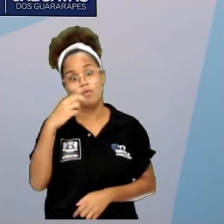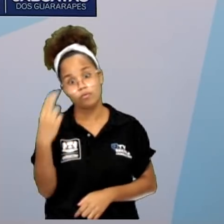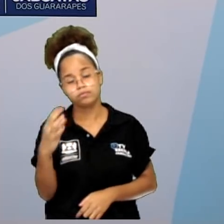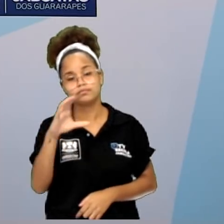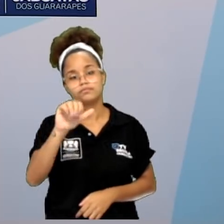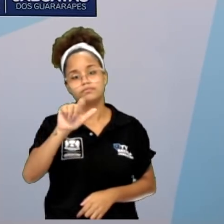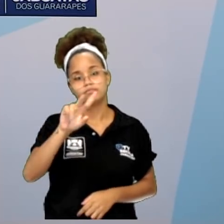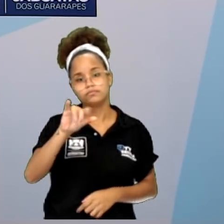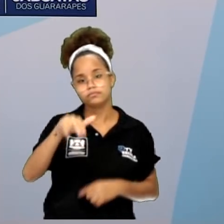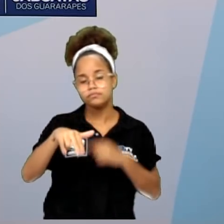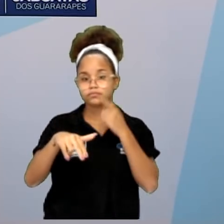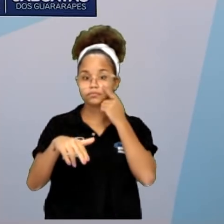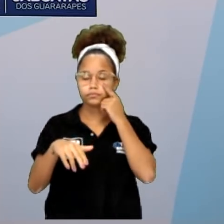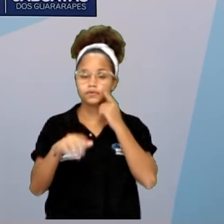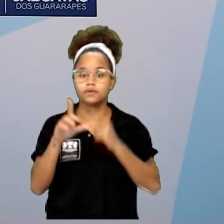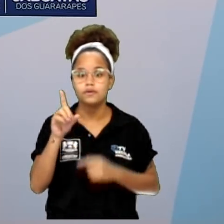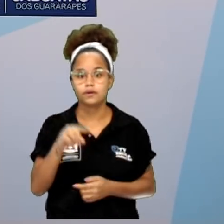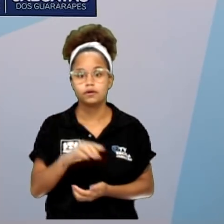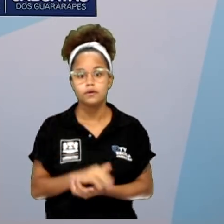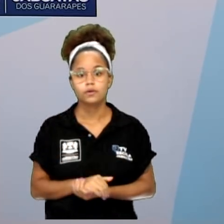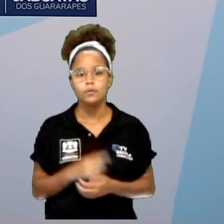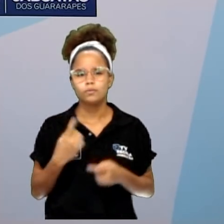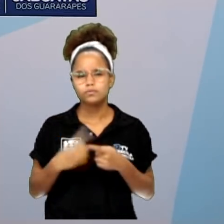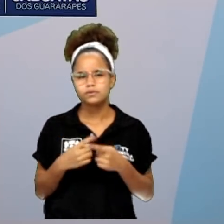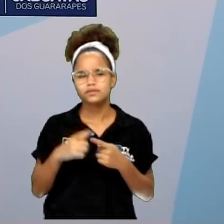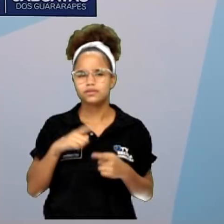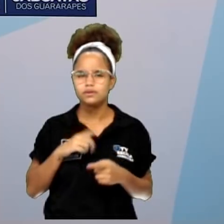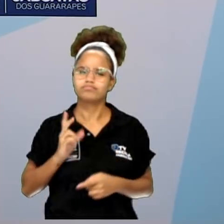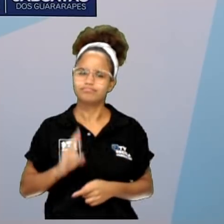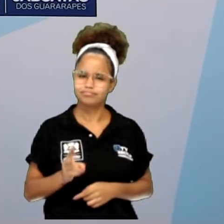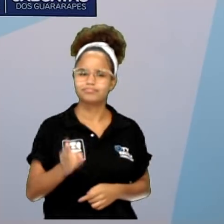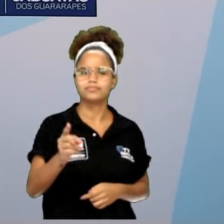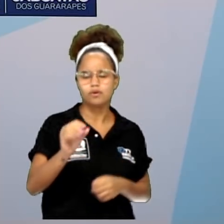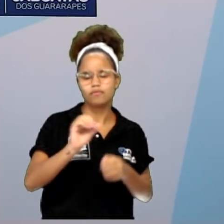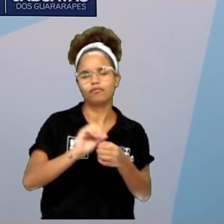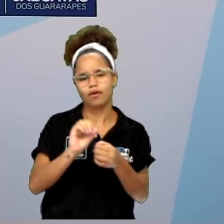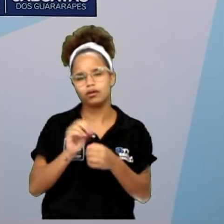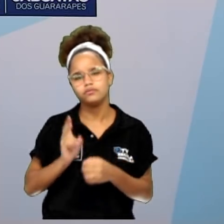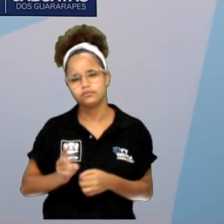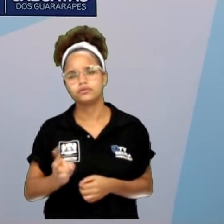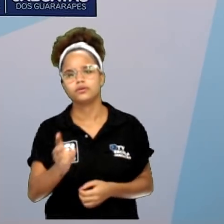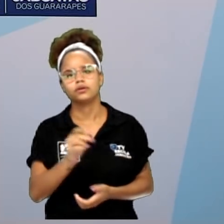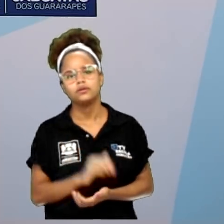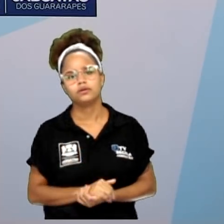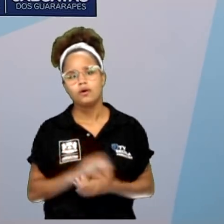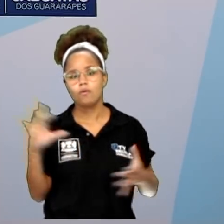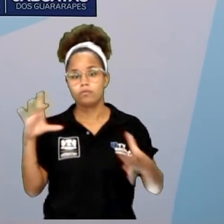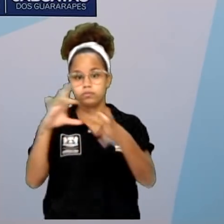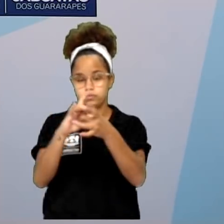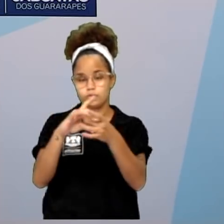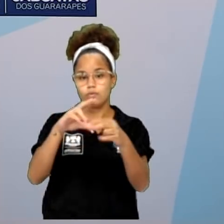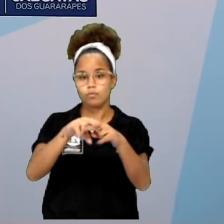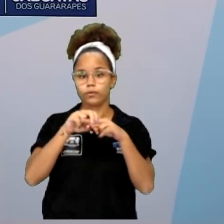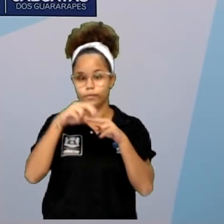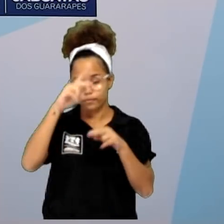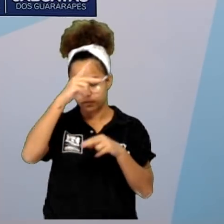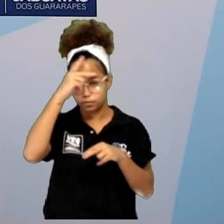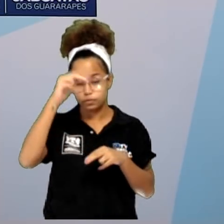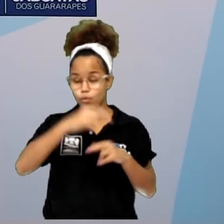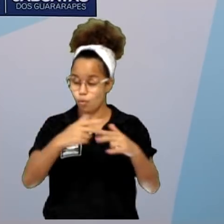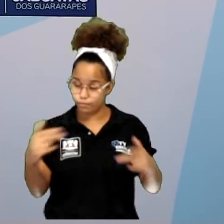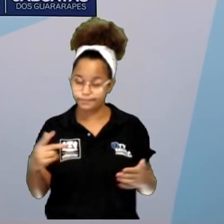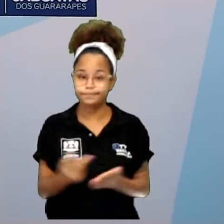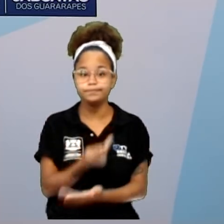né? São cartoons porque eles têm uma frequência na produção. Não estão ligados especificamente a um fato, a um acontecimento.